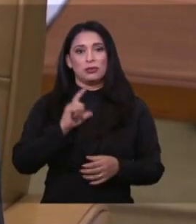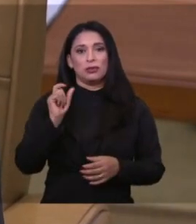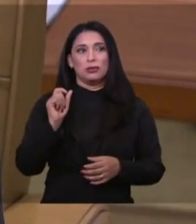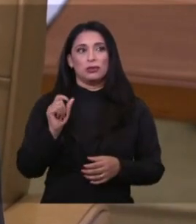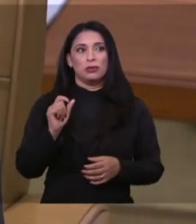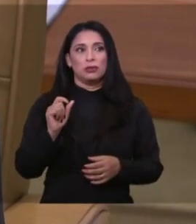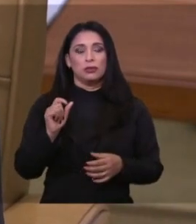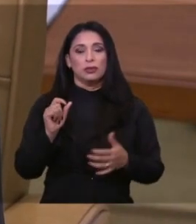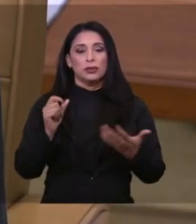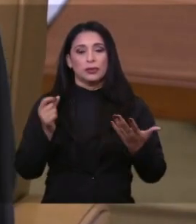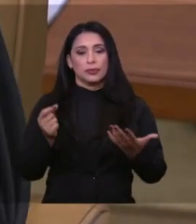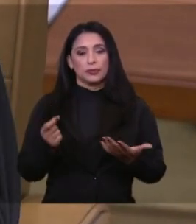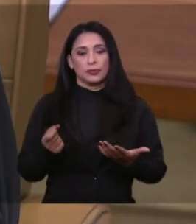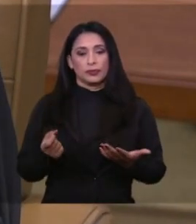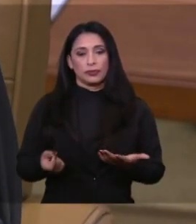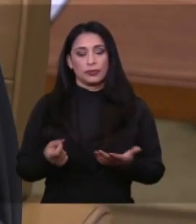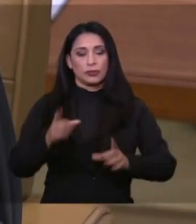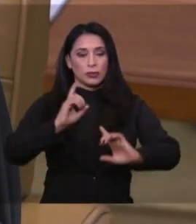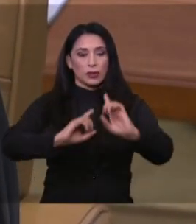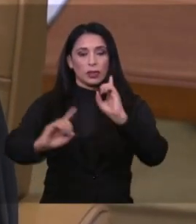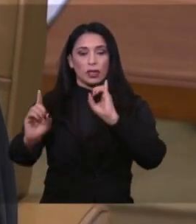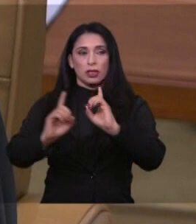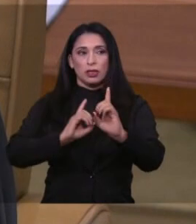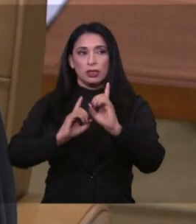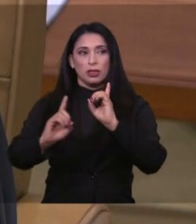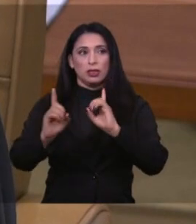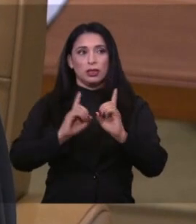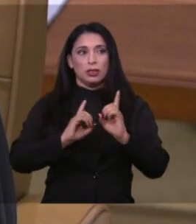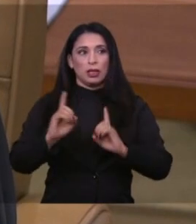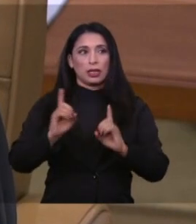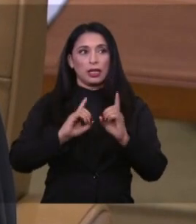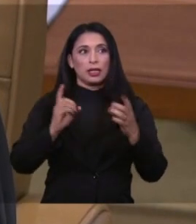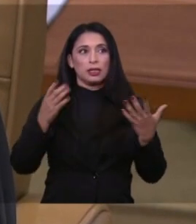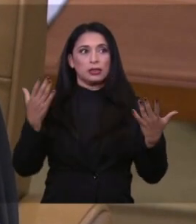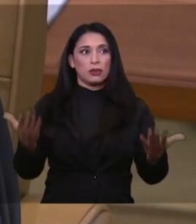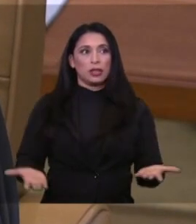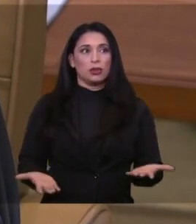importante ressaltar, presidente, que os diálogos institucionais,